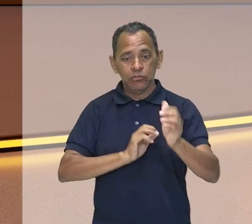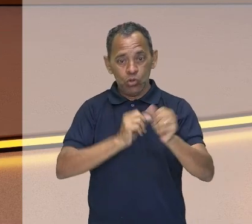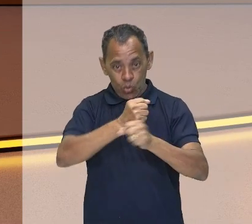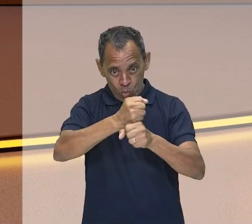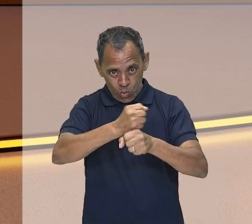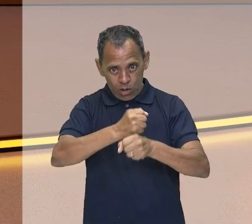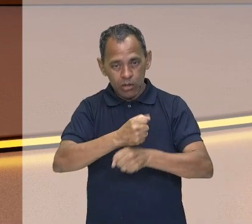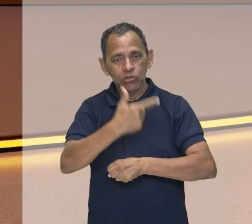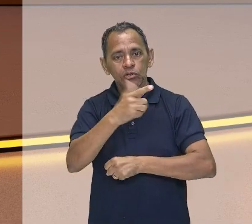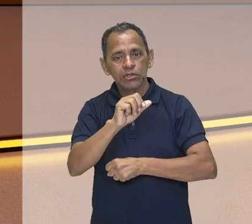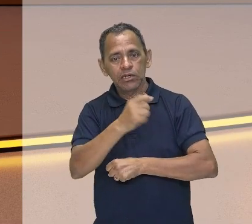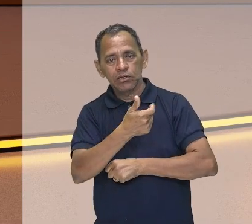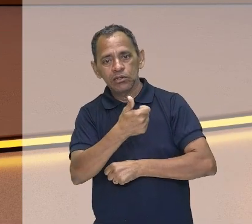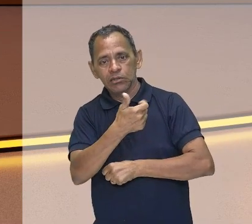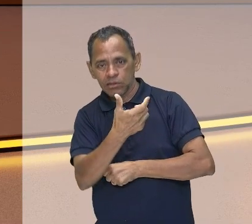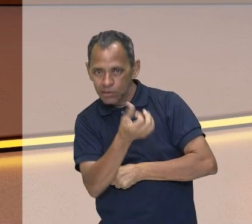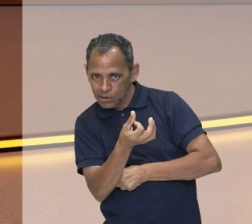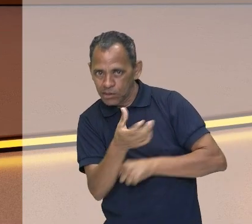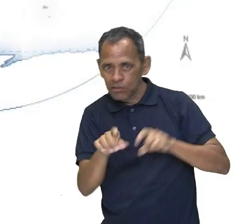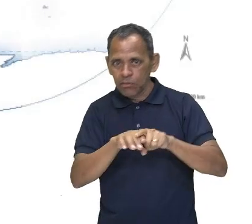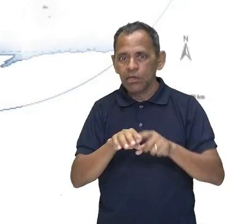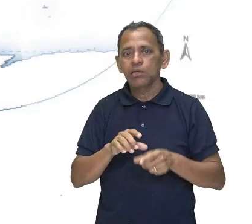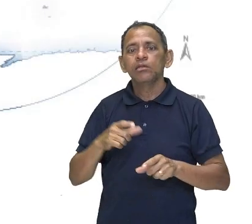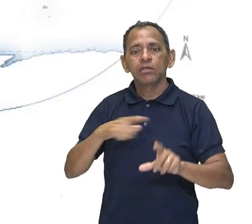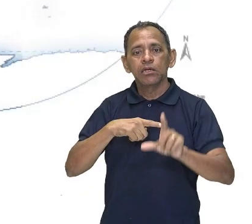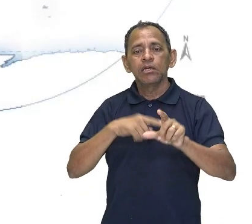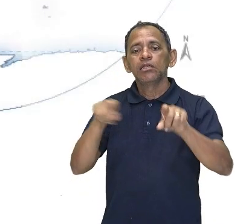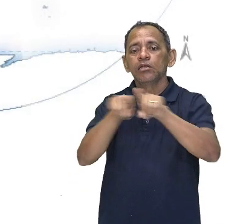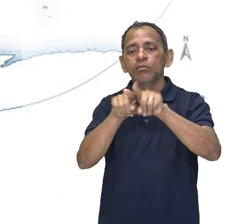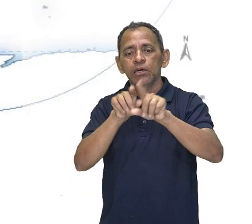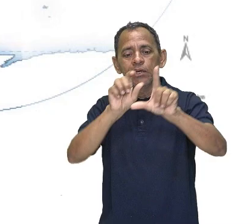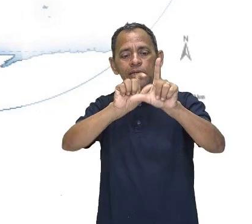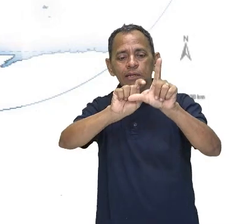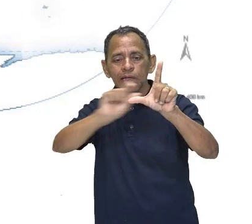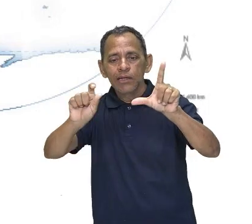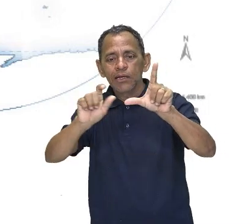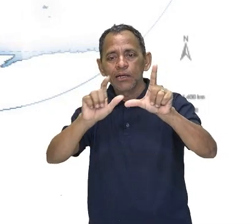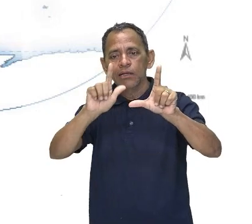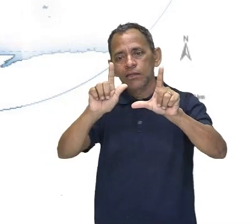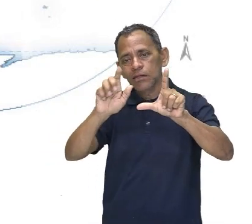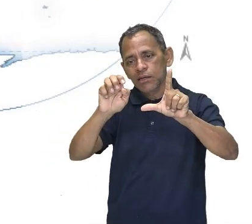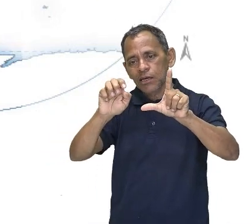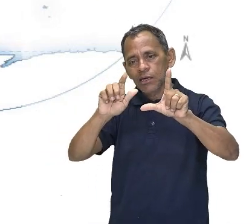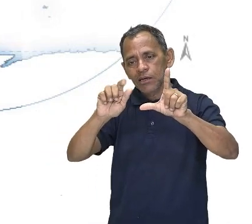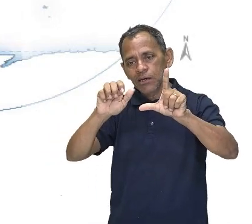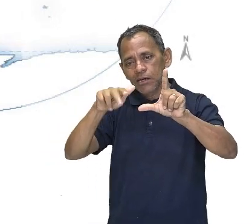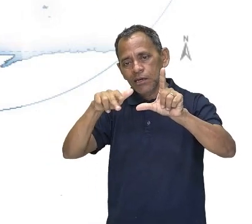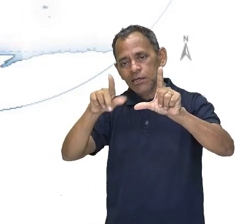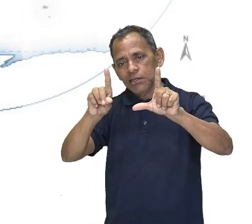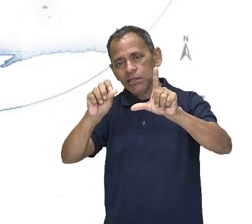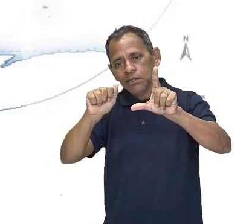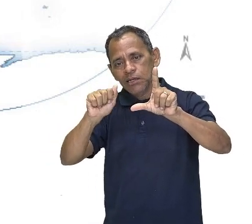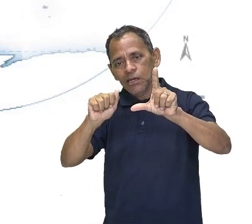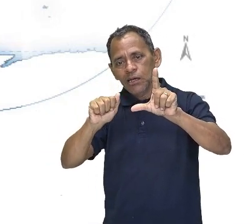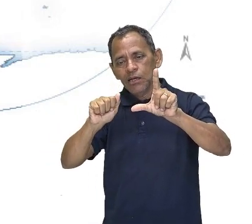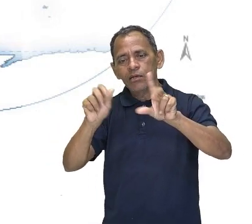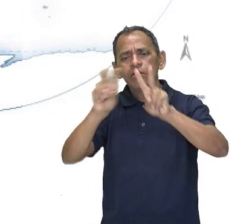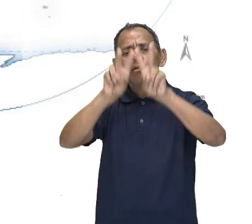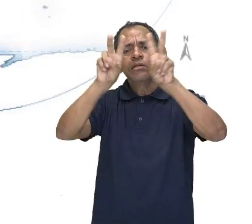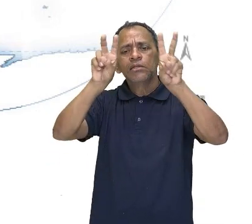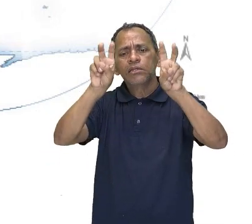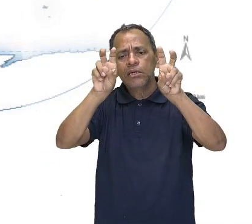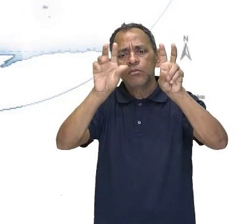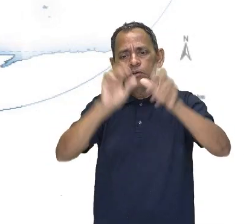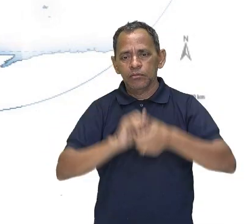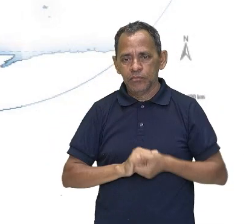2016. Nós temos também a legenda. Acompanhe aqui comigo o que é a legenda. A legenda ela indica ali qual o tema. Ela indica